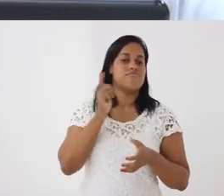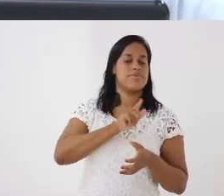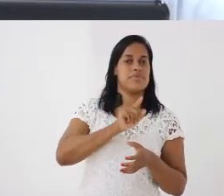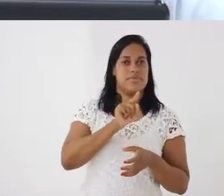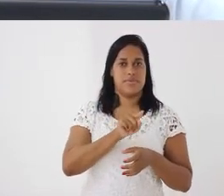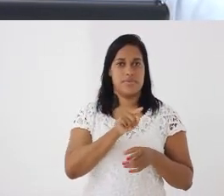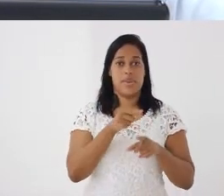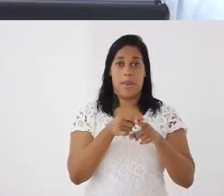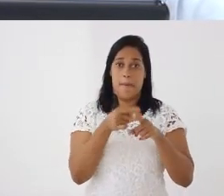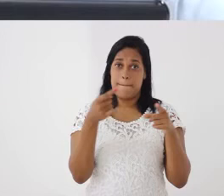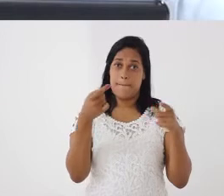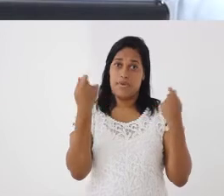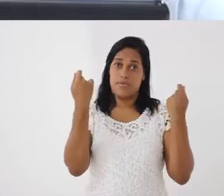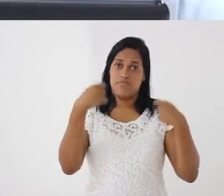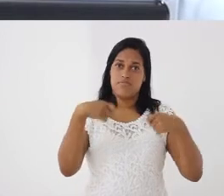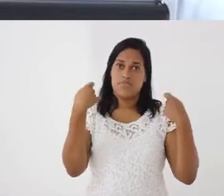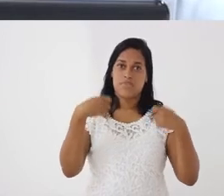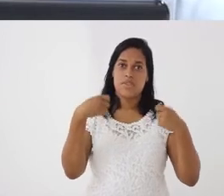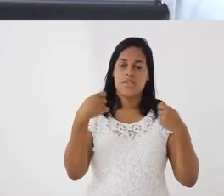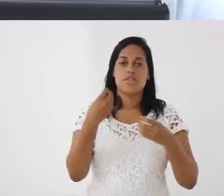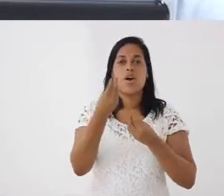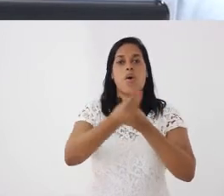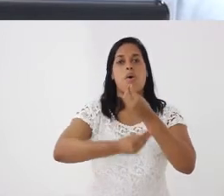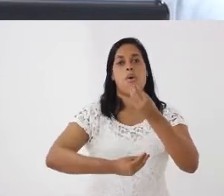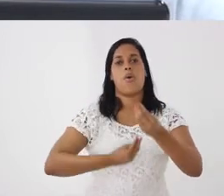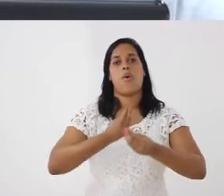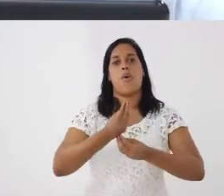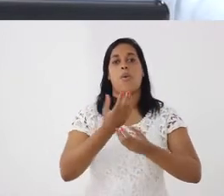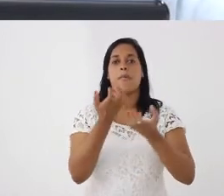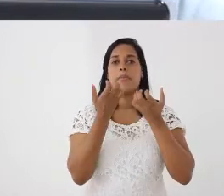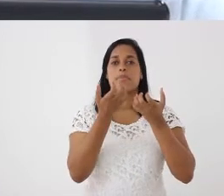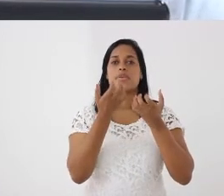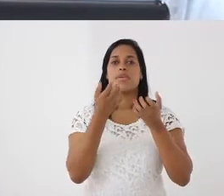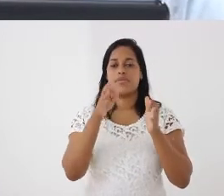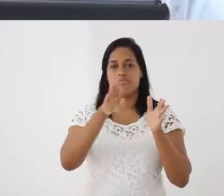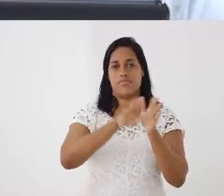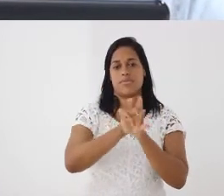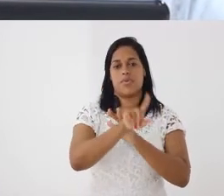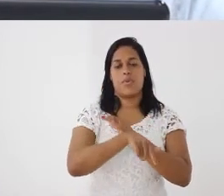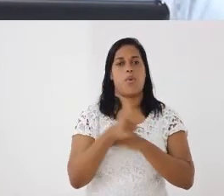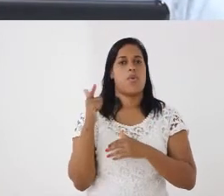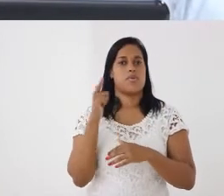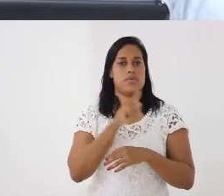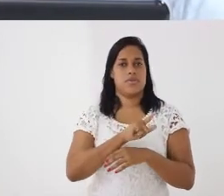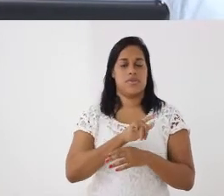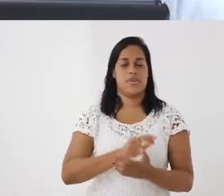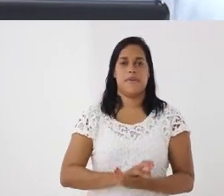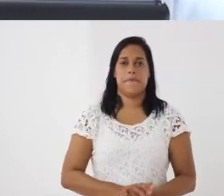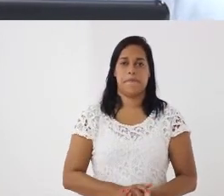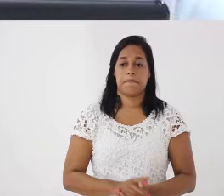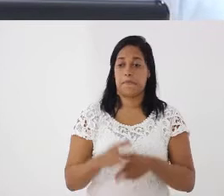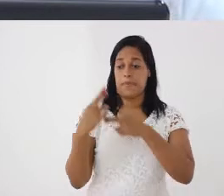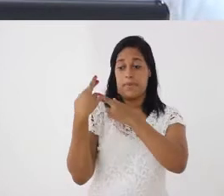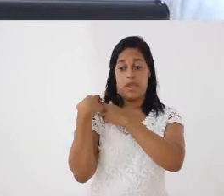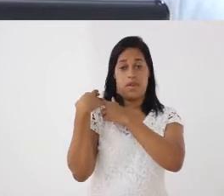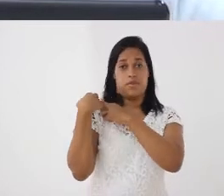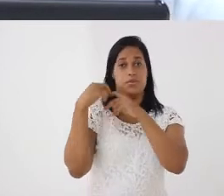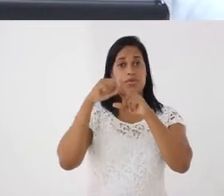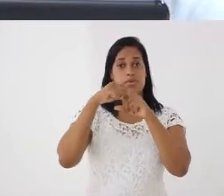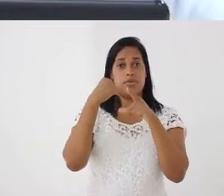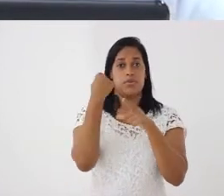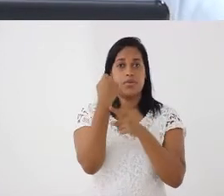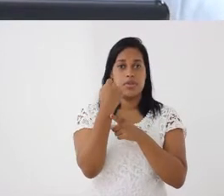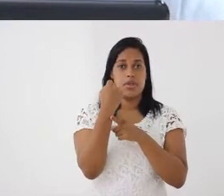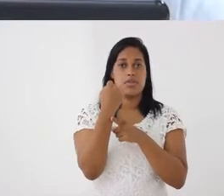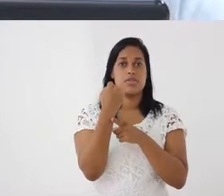chegar, mas essencialmente de que forma ela quer chegar. A responsabilidade